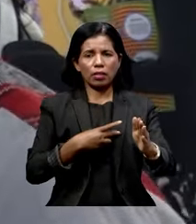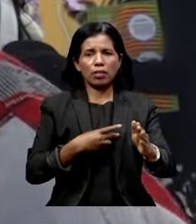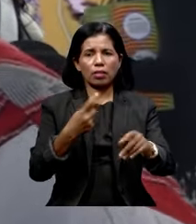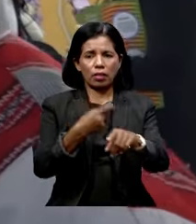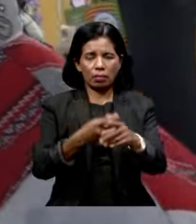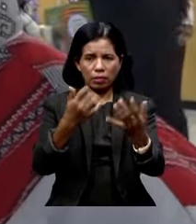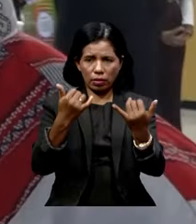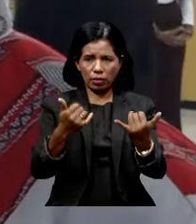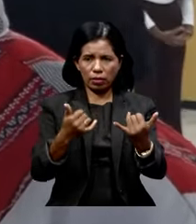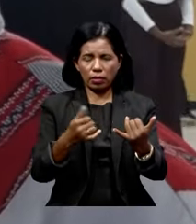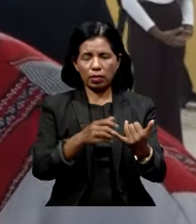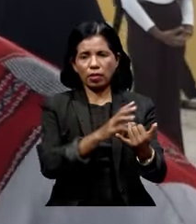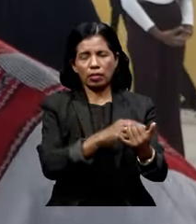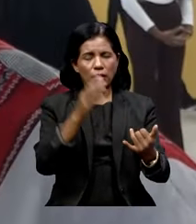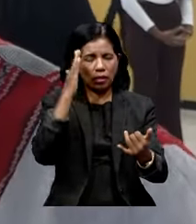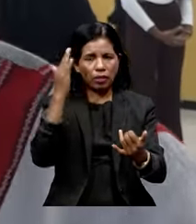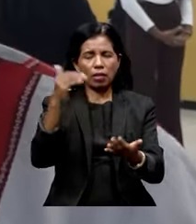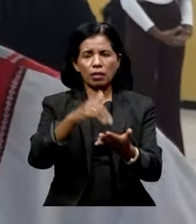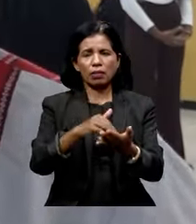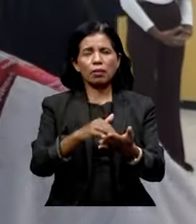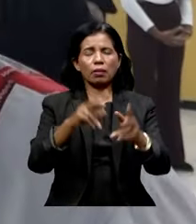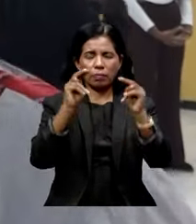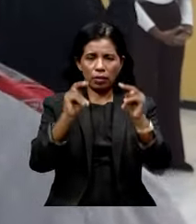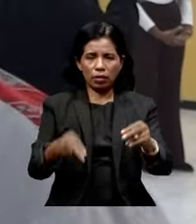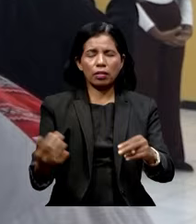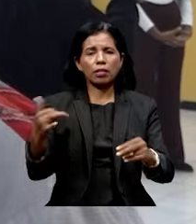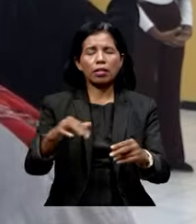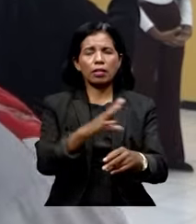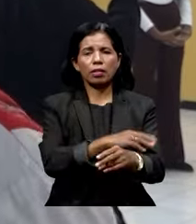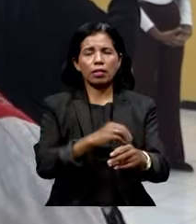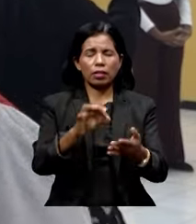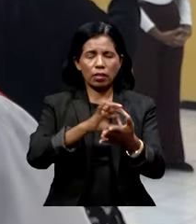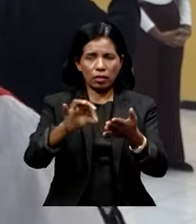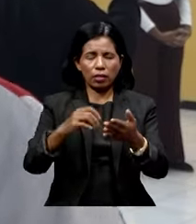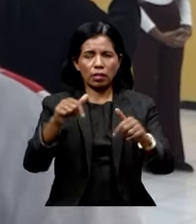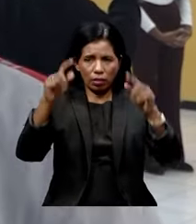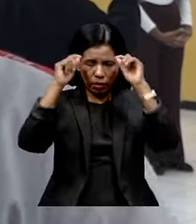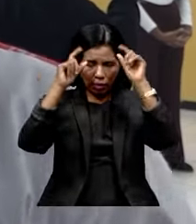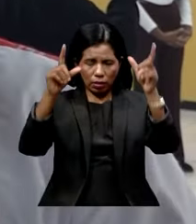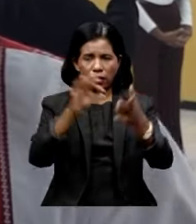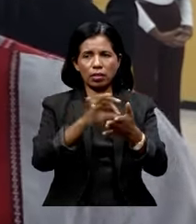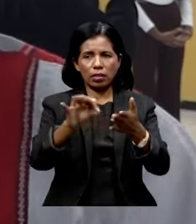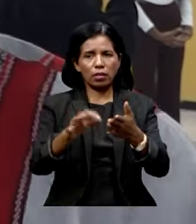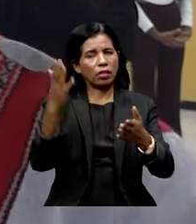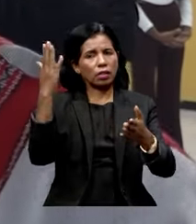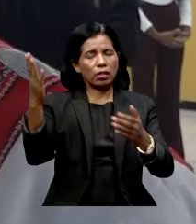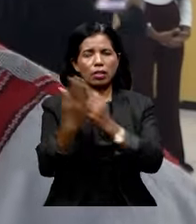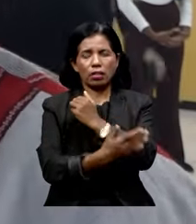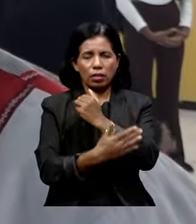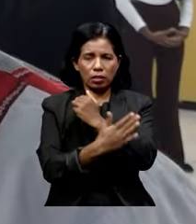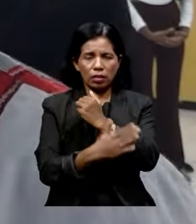bayan refleta bayan interesses. Também registro Laos, registro ia de Timor, mas registro não existe, ia país